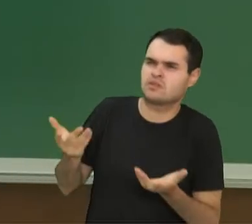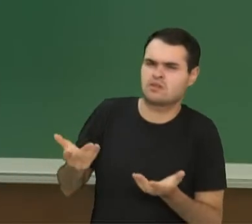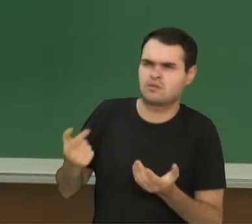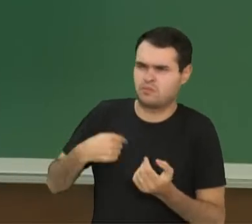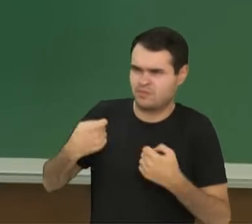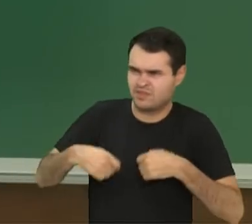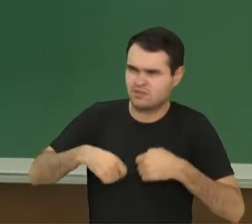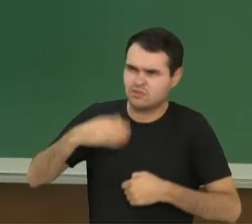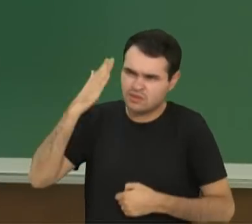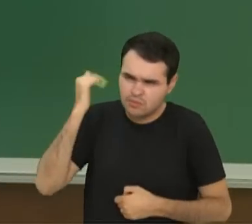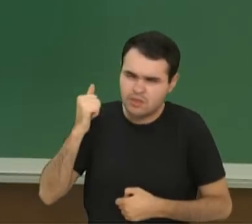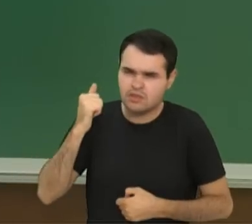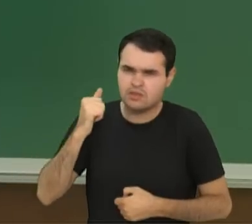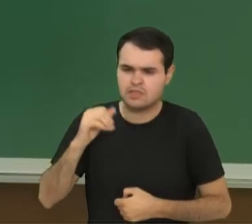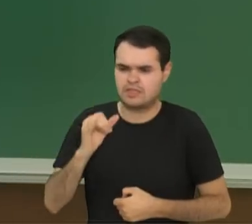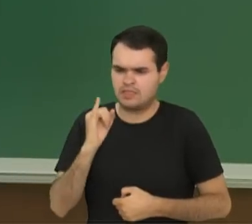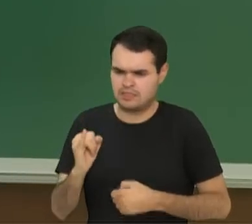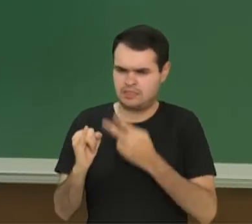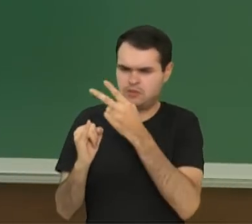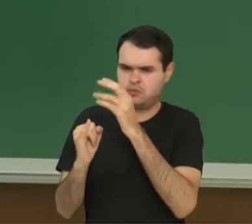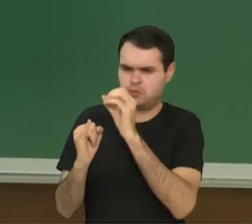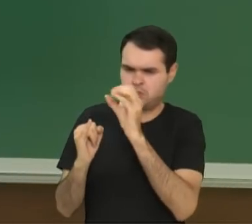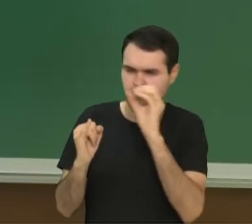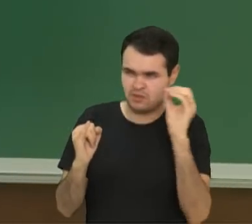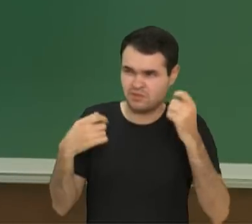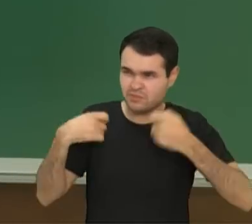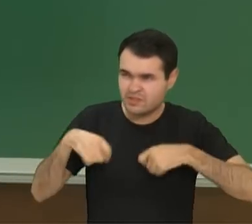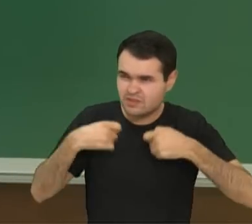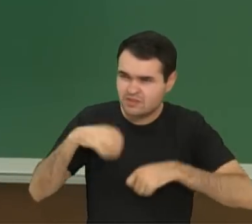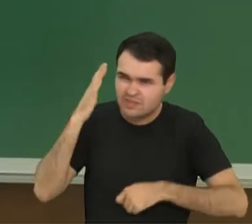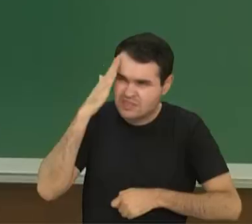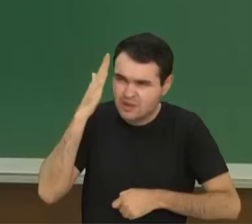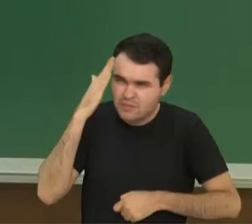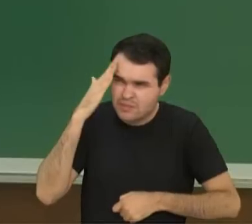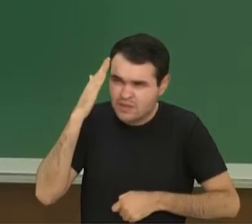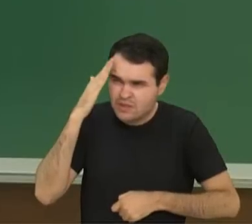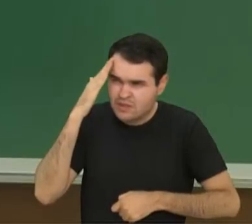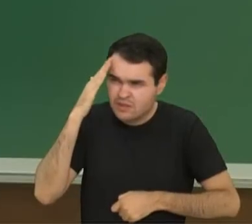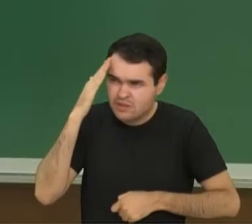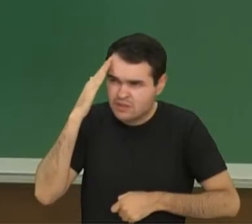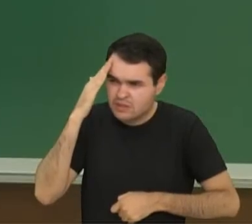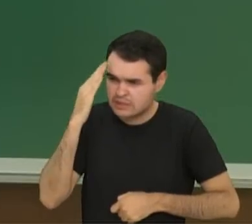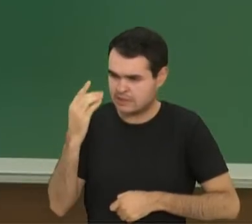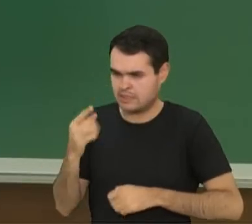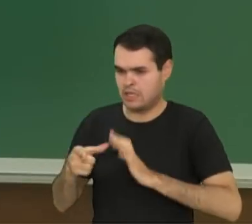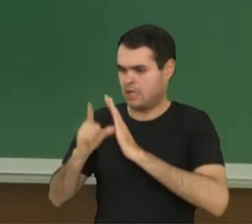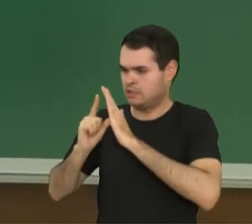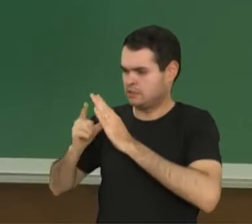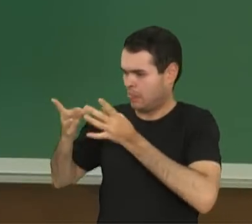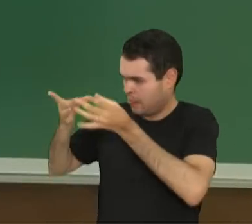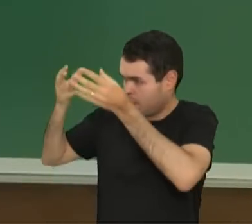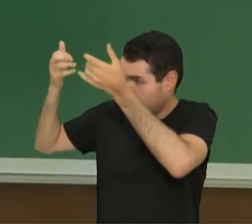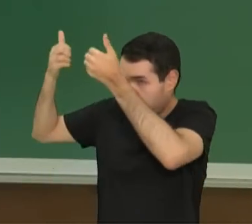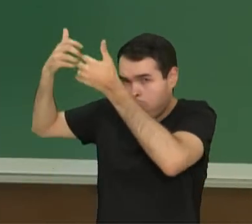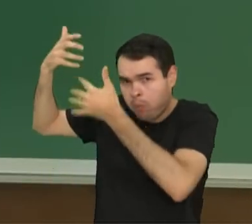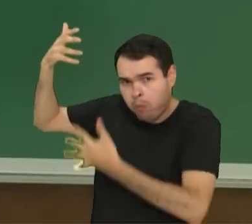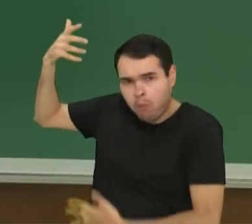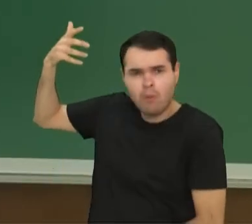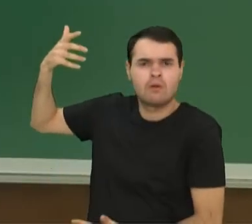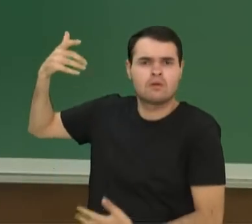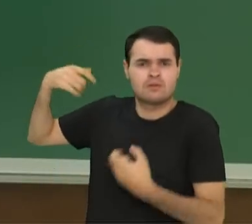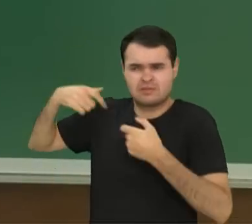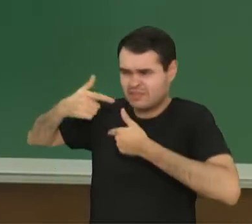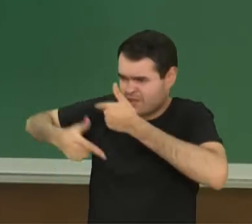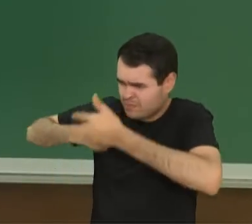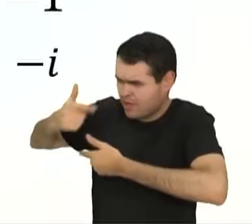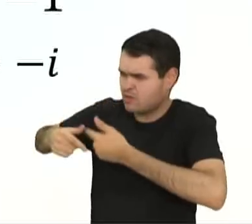que saber, por exemplo, no i elevado a 200, eu vou ter que saber o 199, nossa, vai dar trabalho, eu vou ter